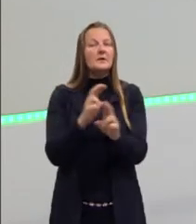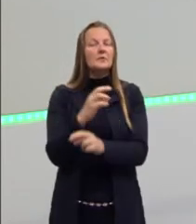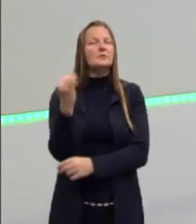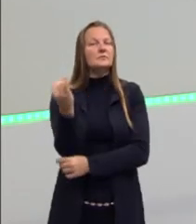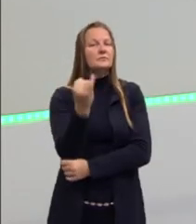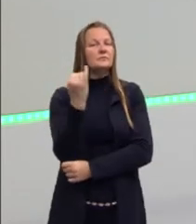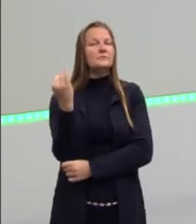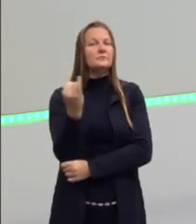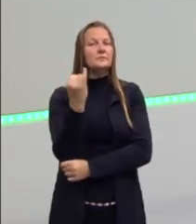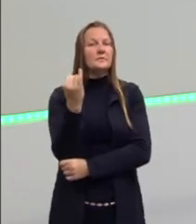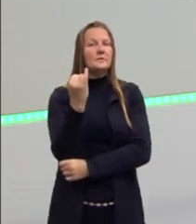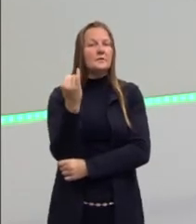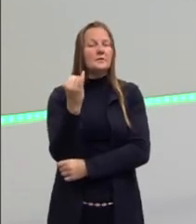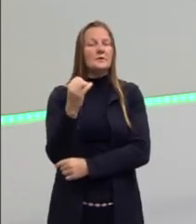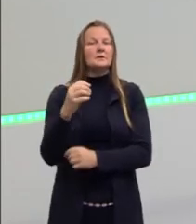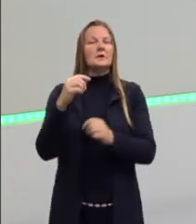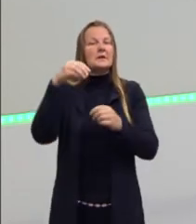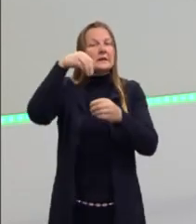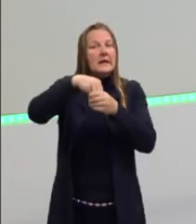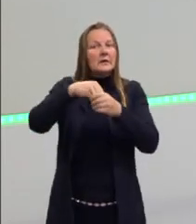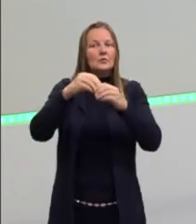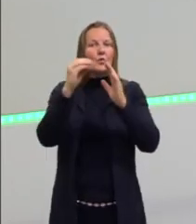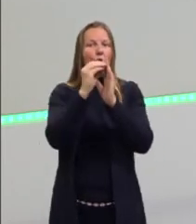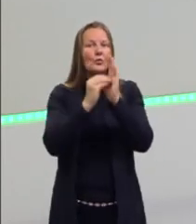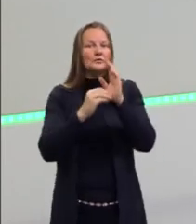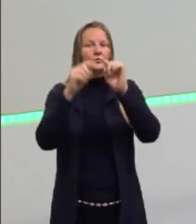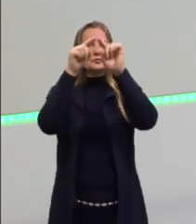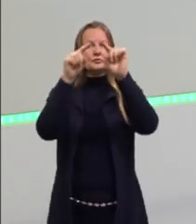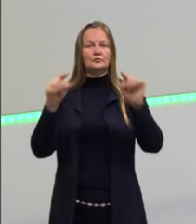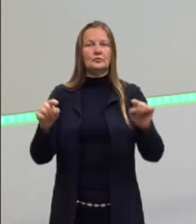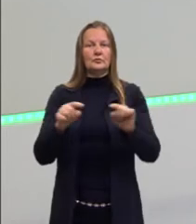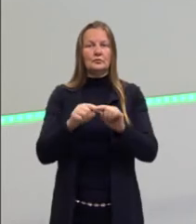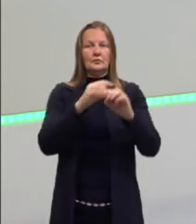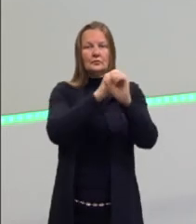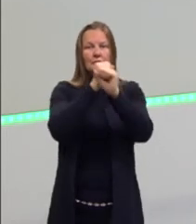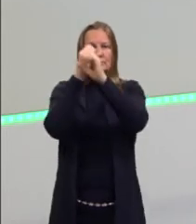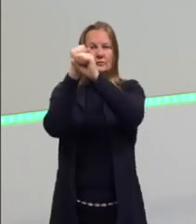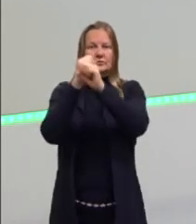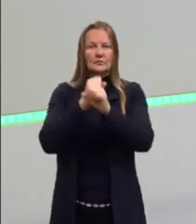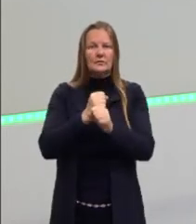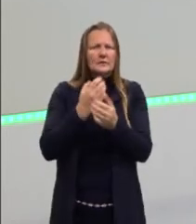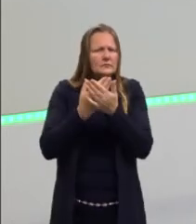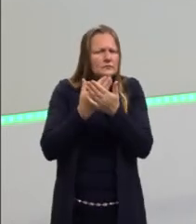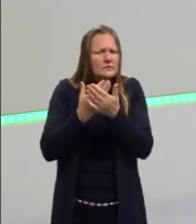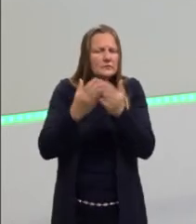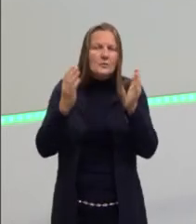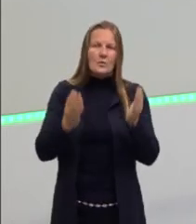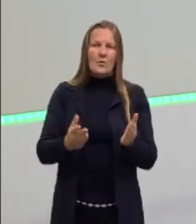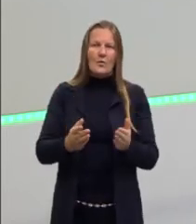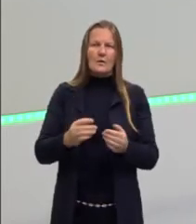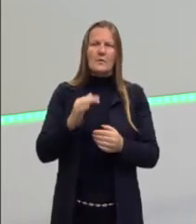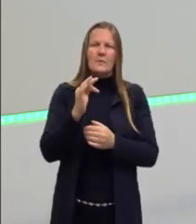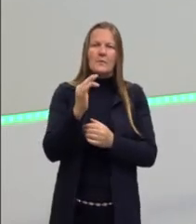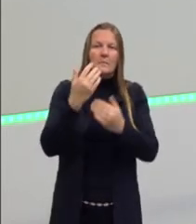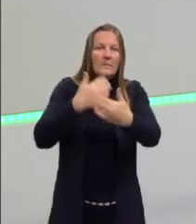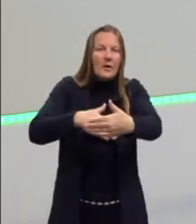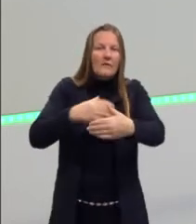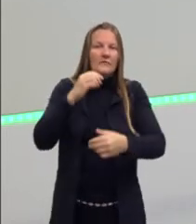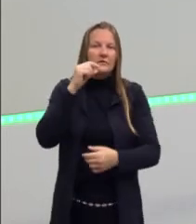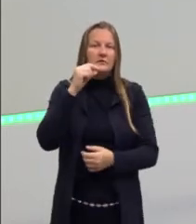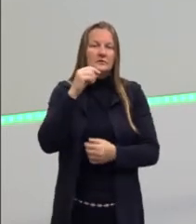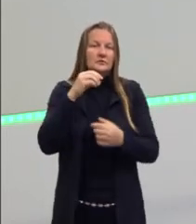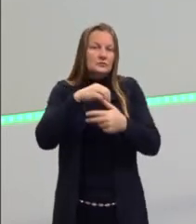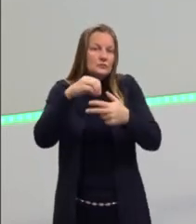fundamentais da nossa trigonometria se não for estudado nesse momento né ou uma prova do Enem